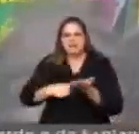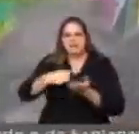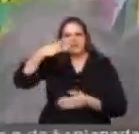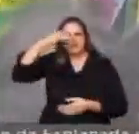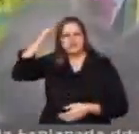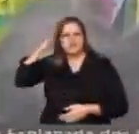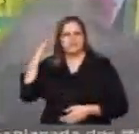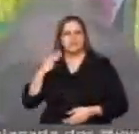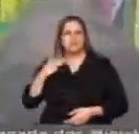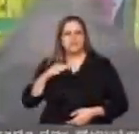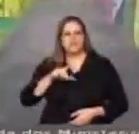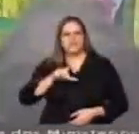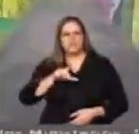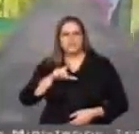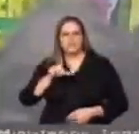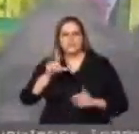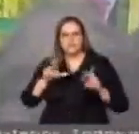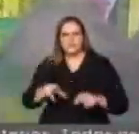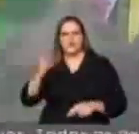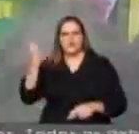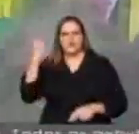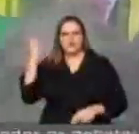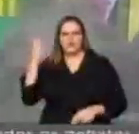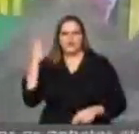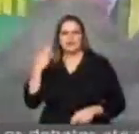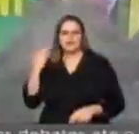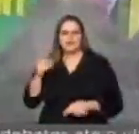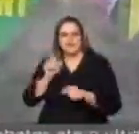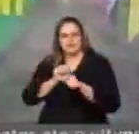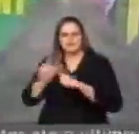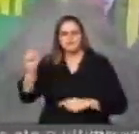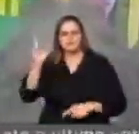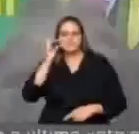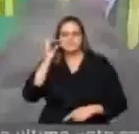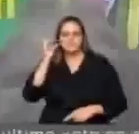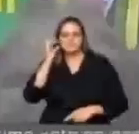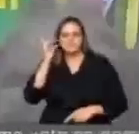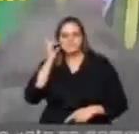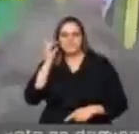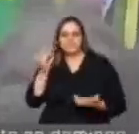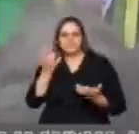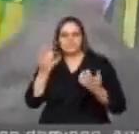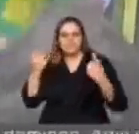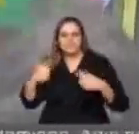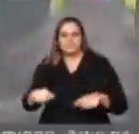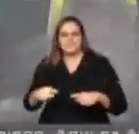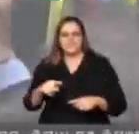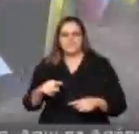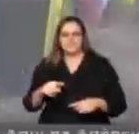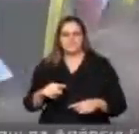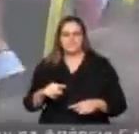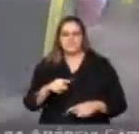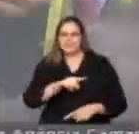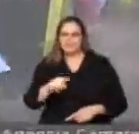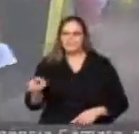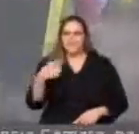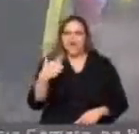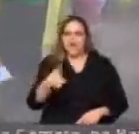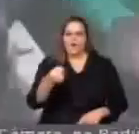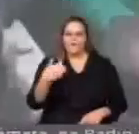do Jaburu. Tramou pra dar rasteira em Dilma. Vocês são os